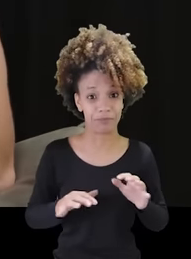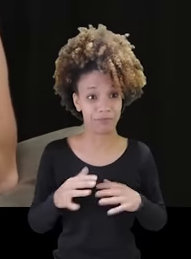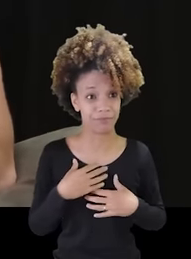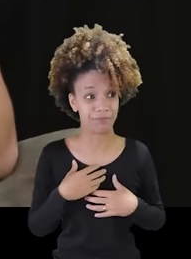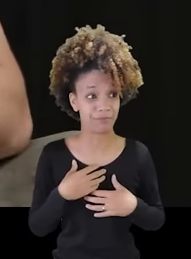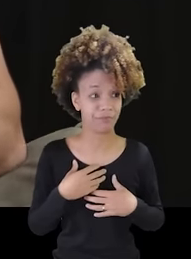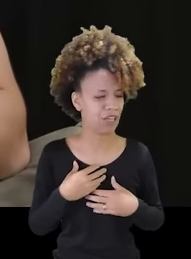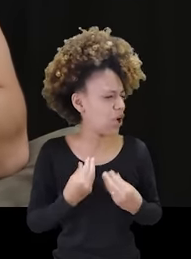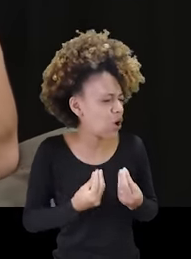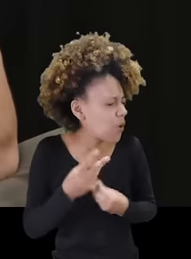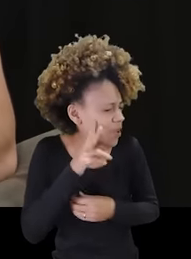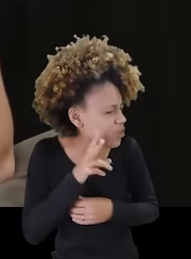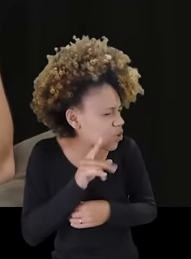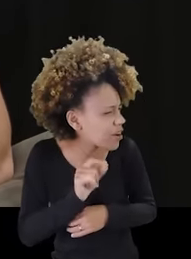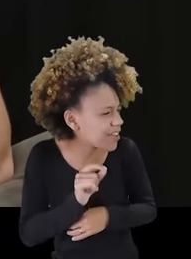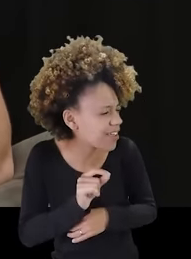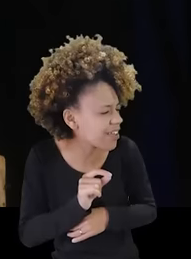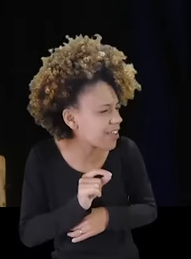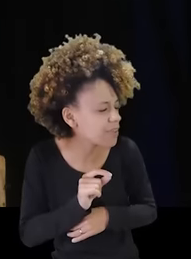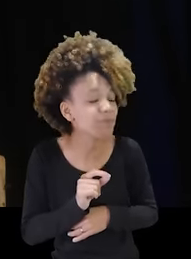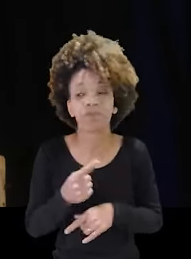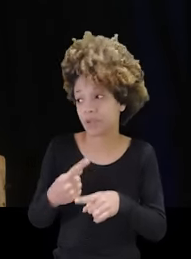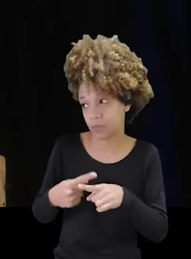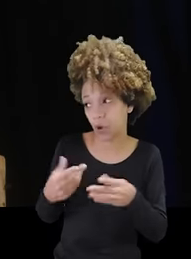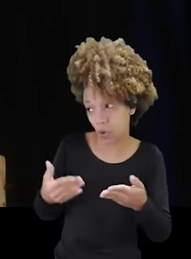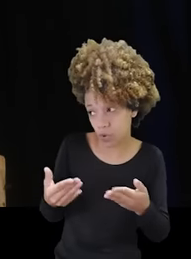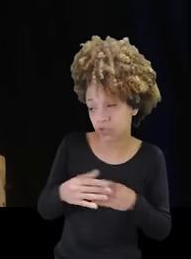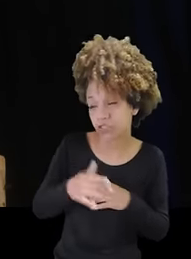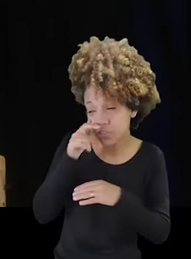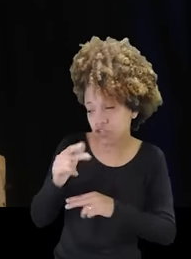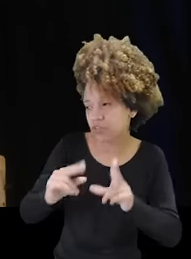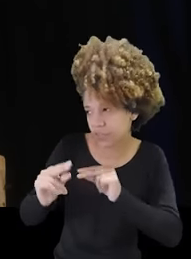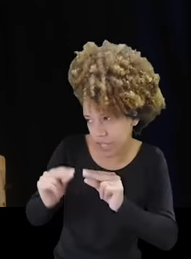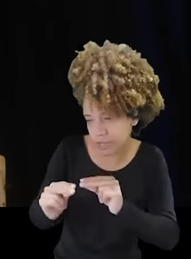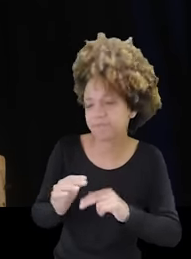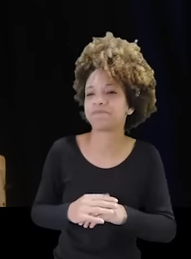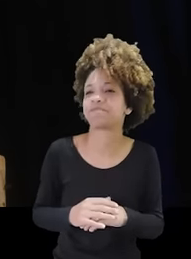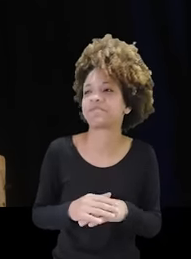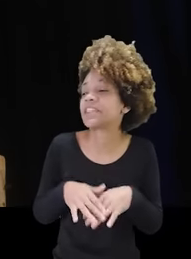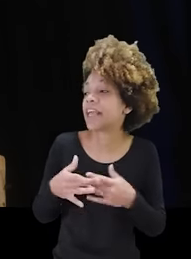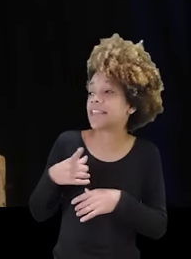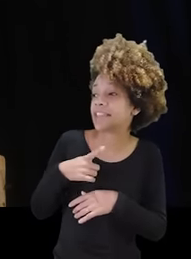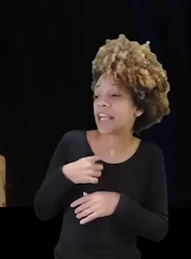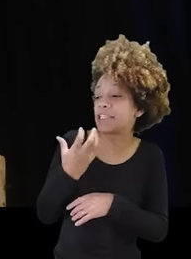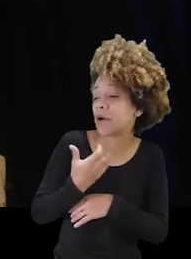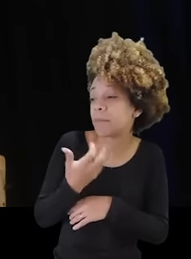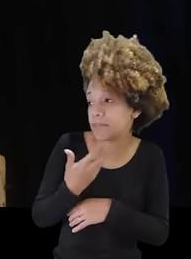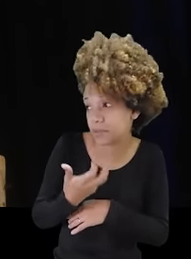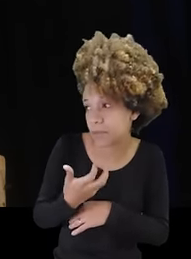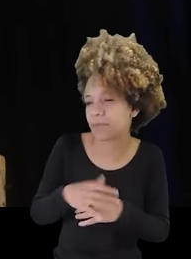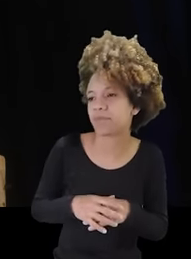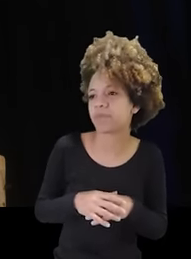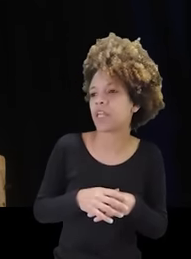clima como é que é história me fala isso daí é porque hoje em dia pessoal assiste muita novela E aí tem essa romantização